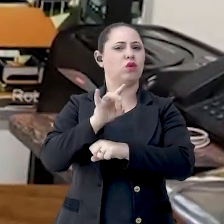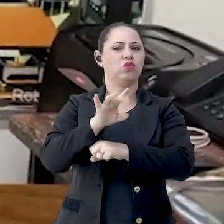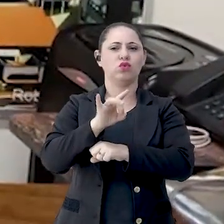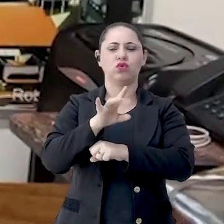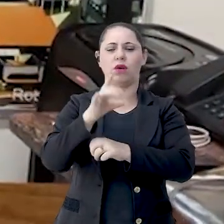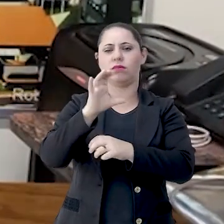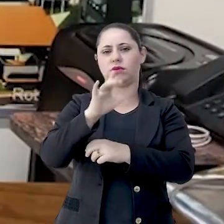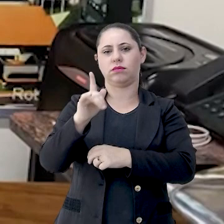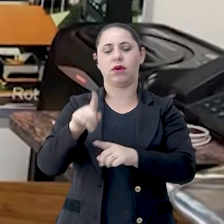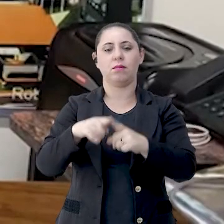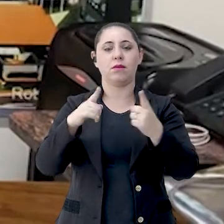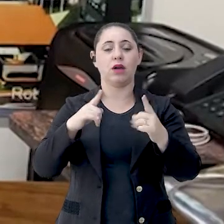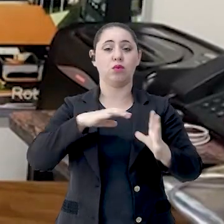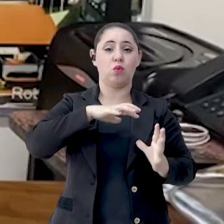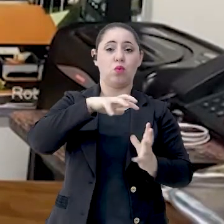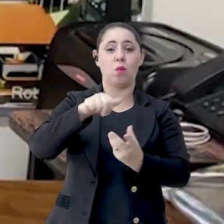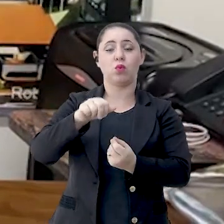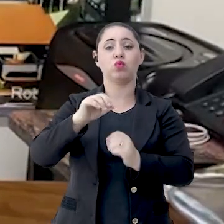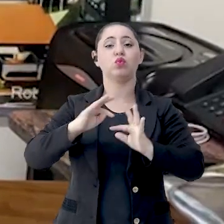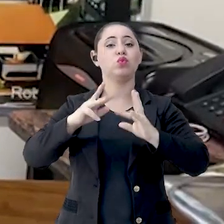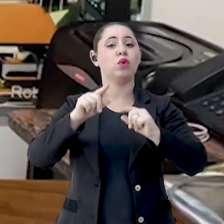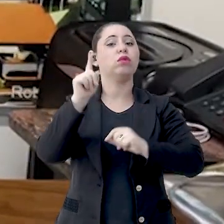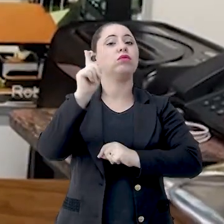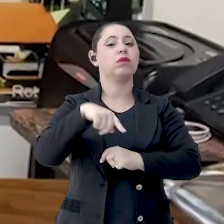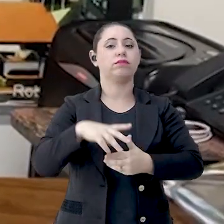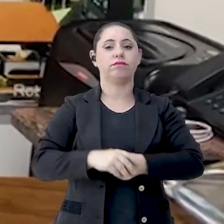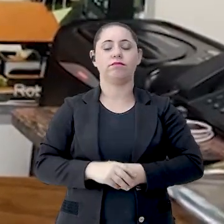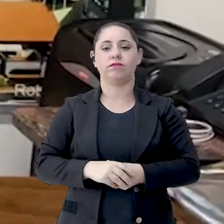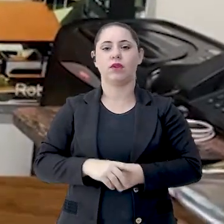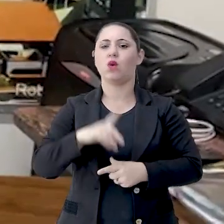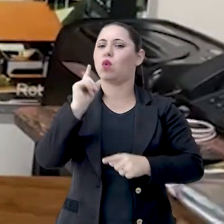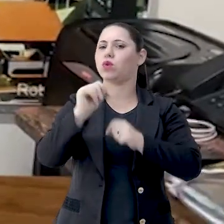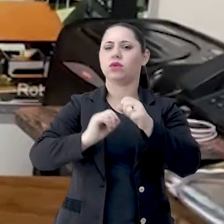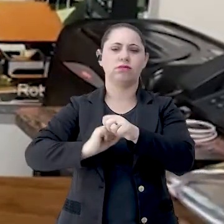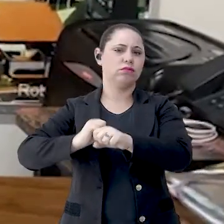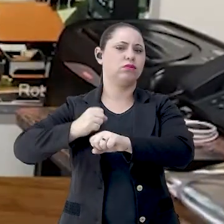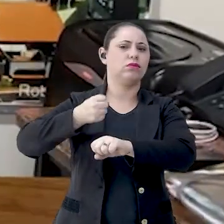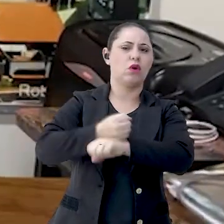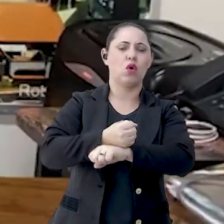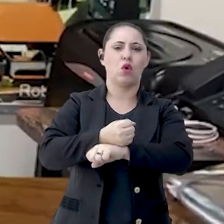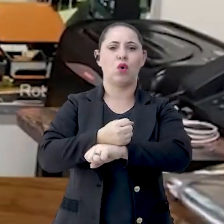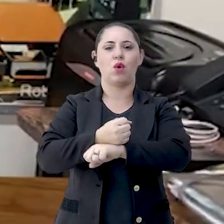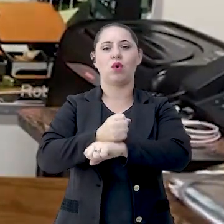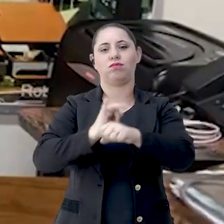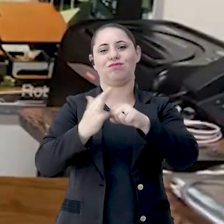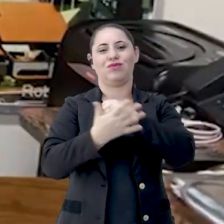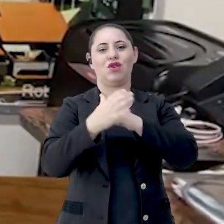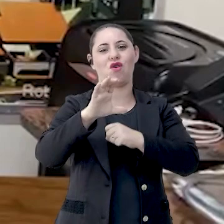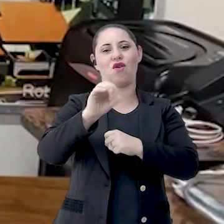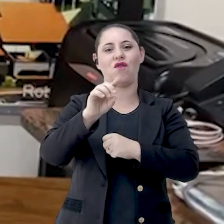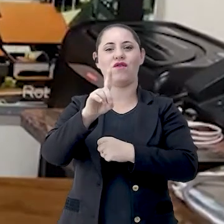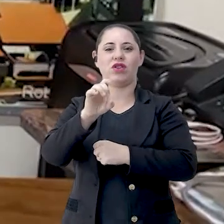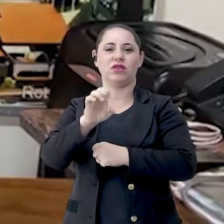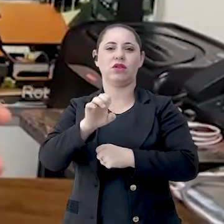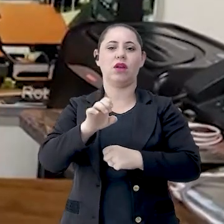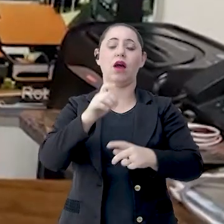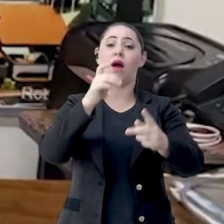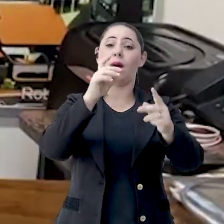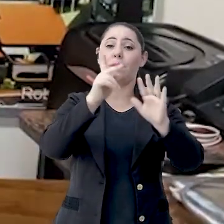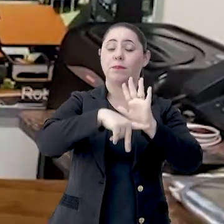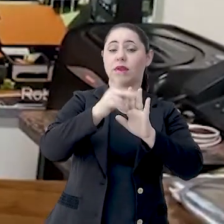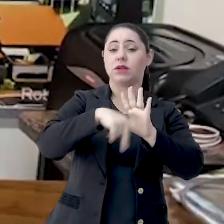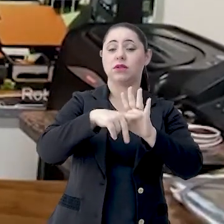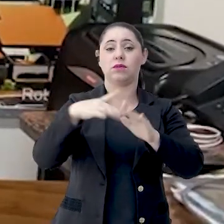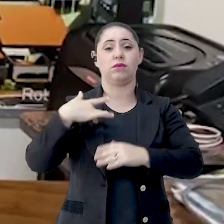sem matar a economia. Por isso, estamos trabalhando nas duas vertentes. Por isso,